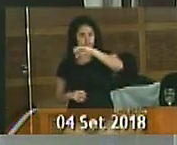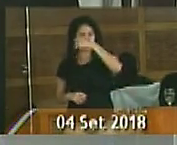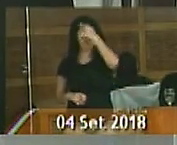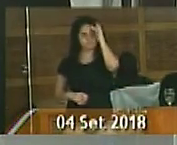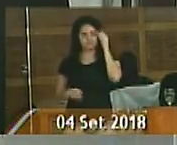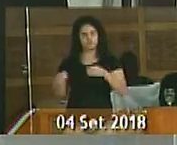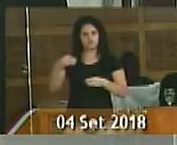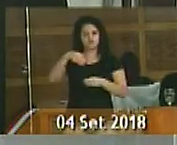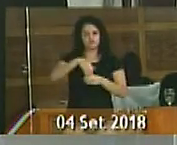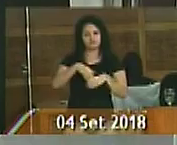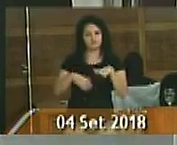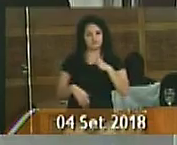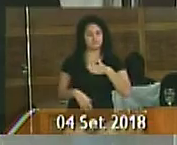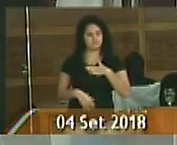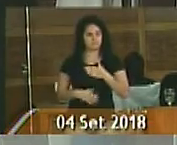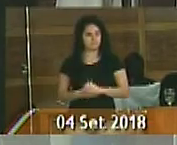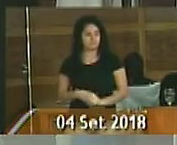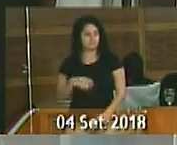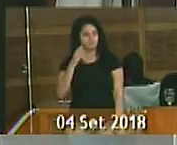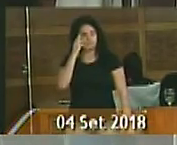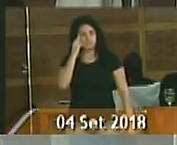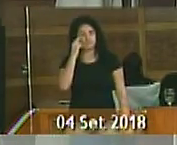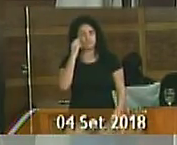casa. Boa tarde a todos vocês.